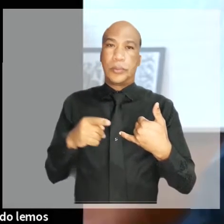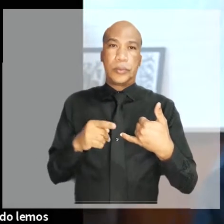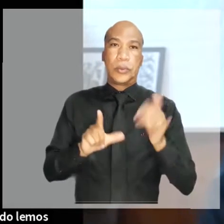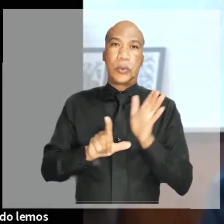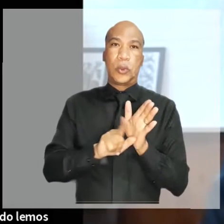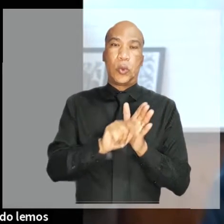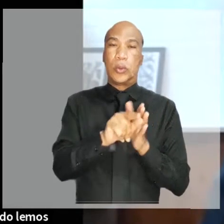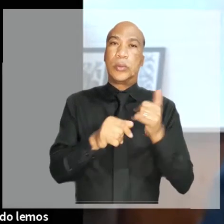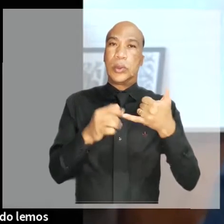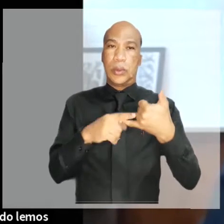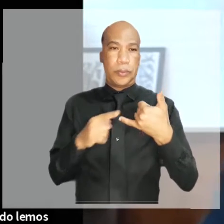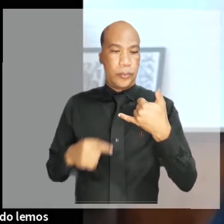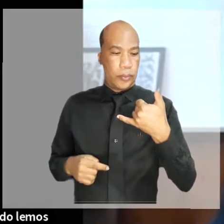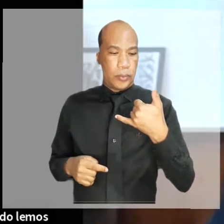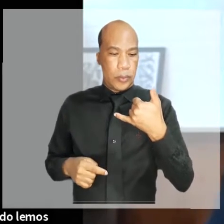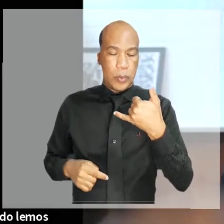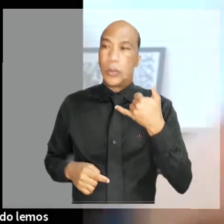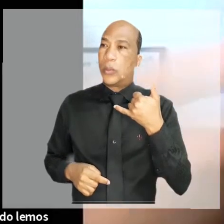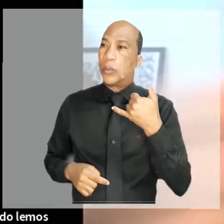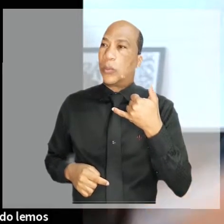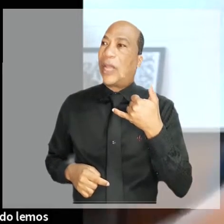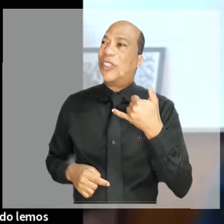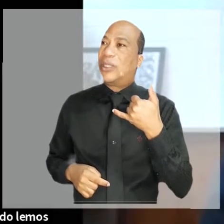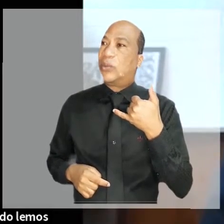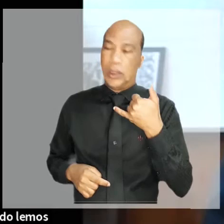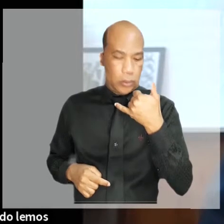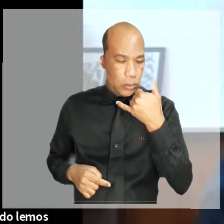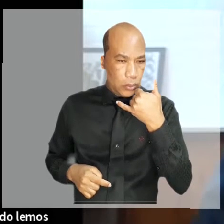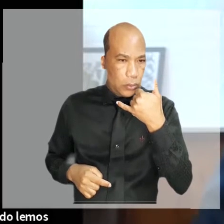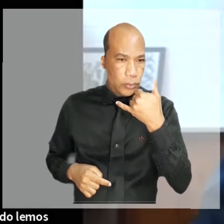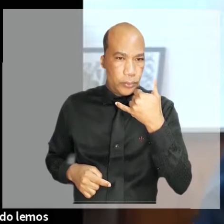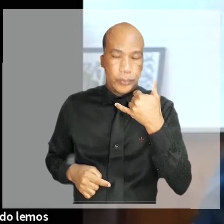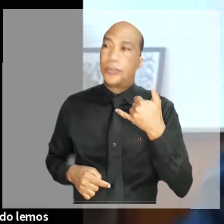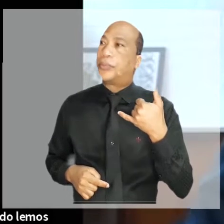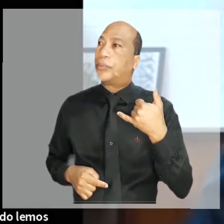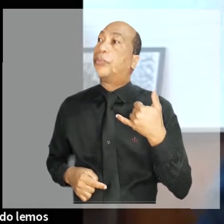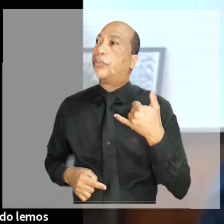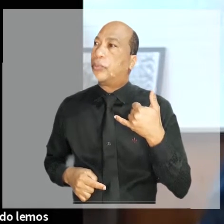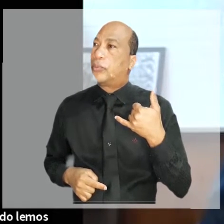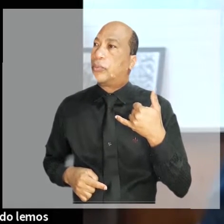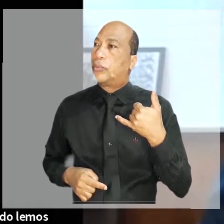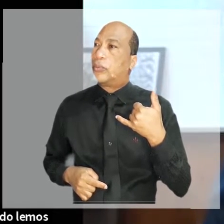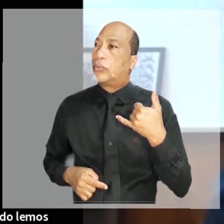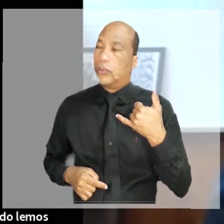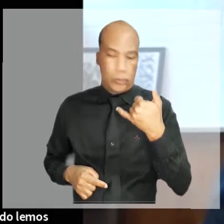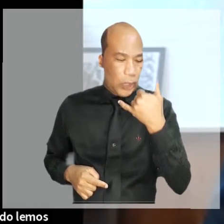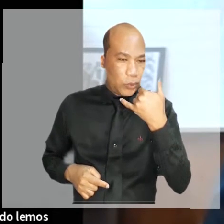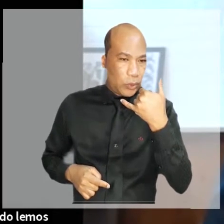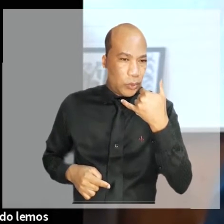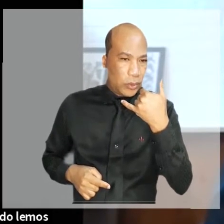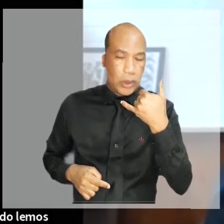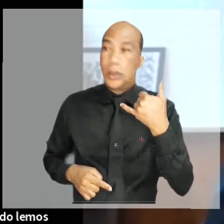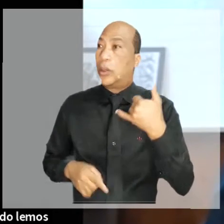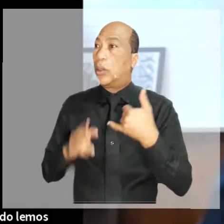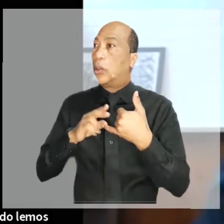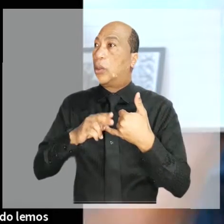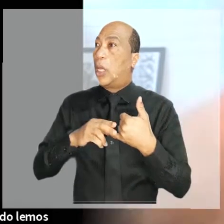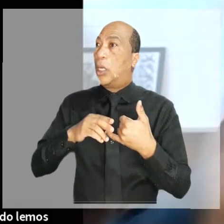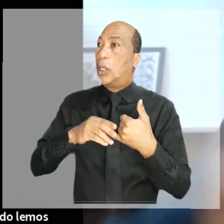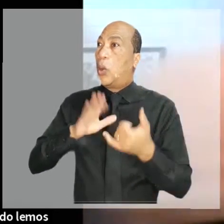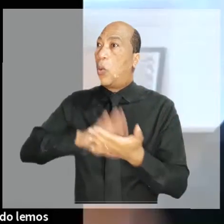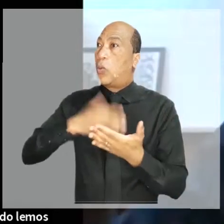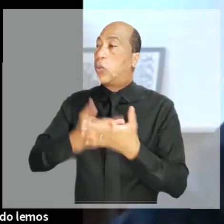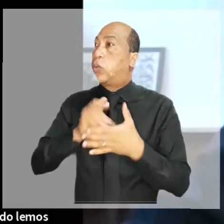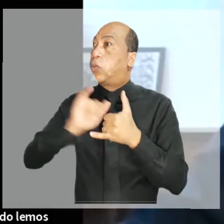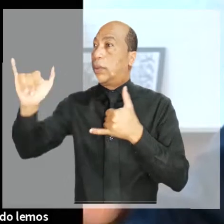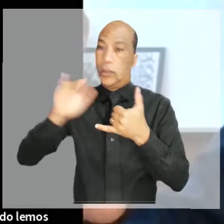em tempo real. É algo até meio mágico, porque hoje você consegue fazer até a tradução simultânea em tempo real. Como